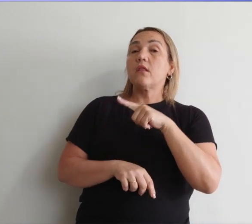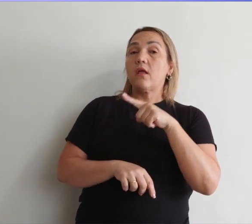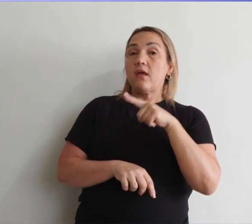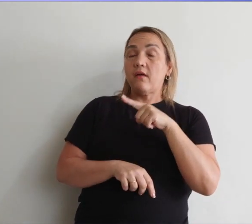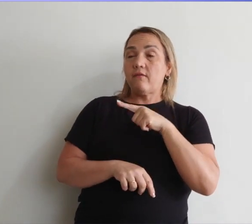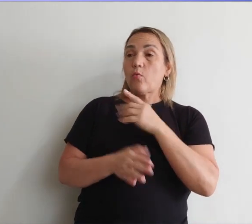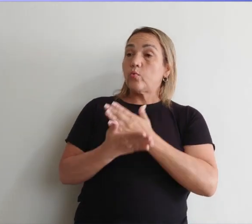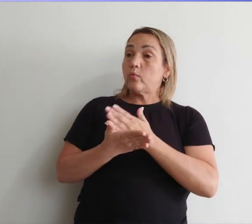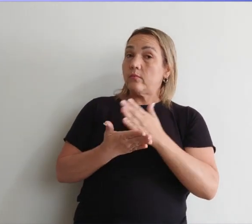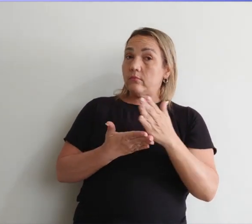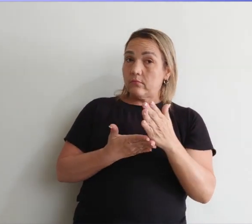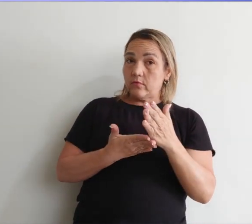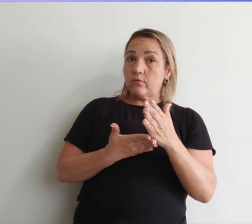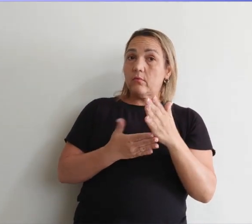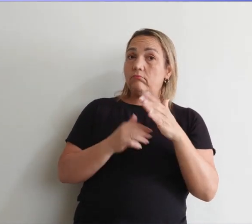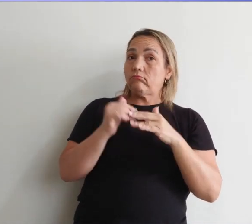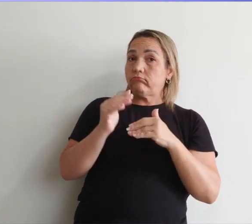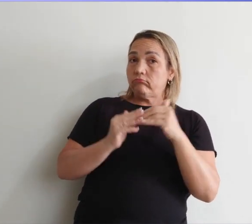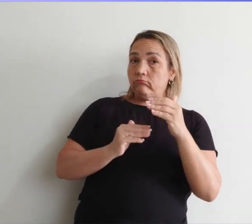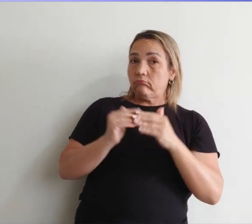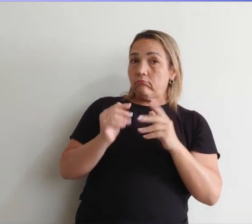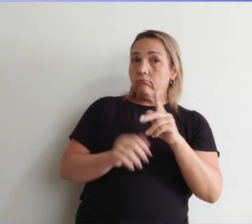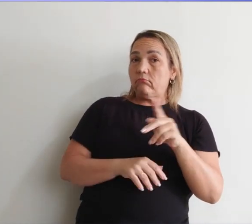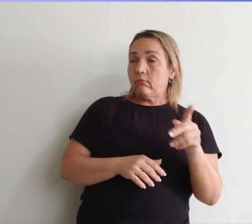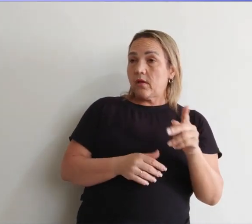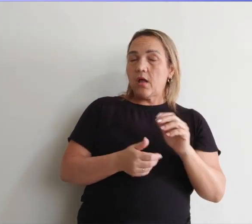teve ao iniciar, né, essa sua carreira?